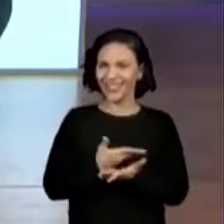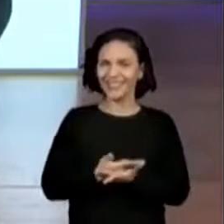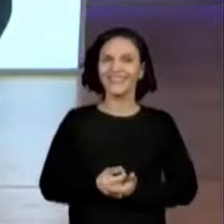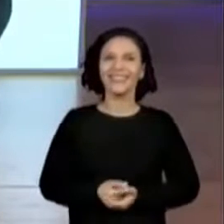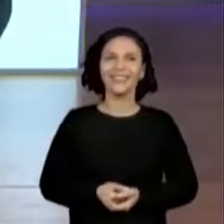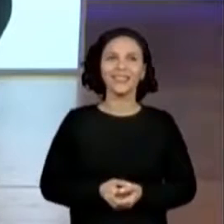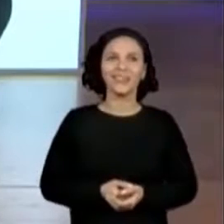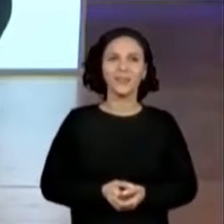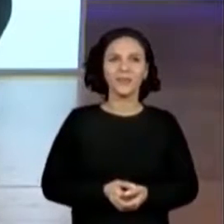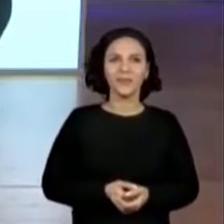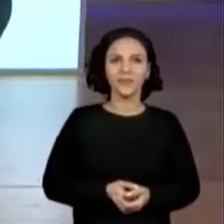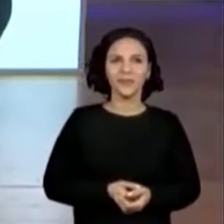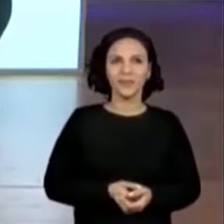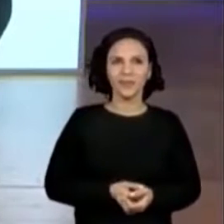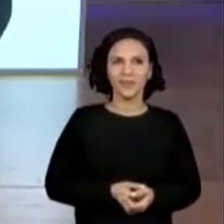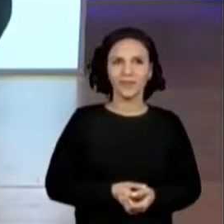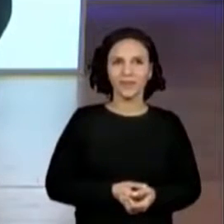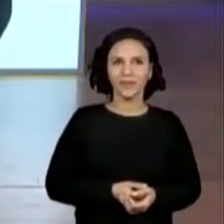Vamos lá.